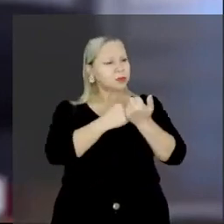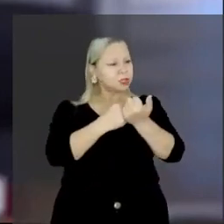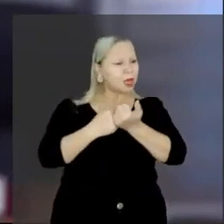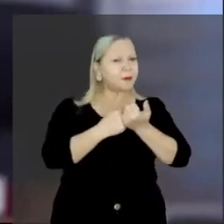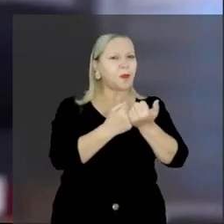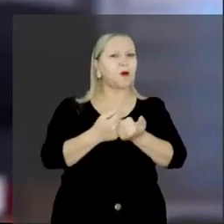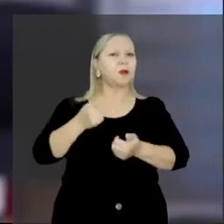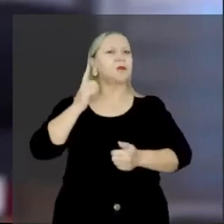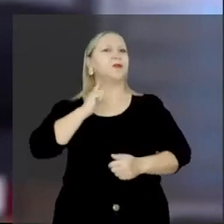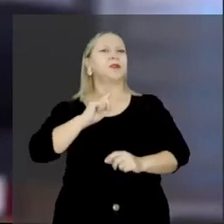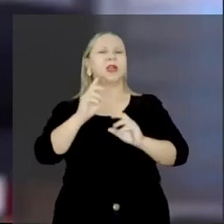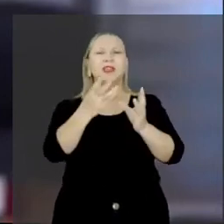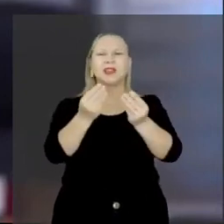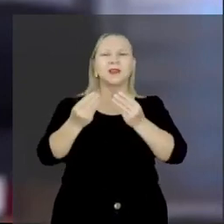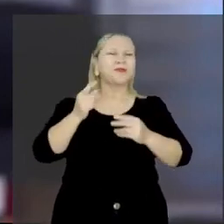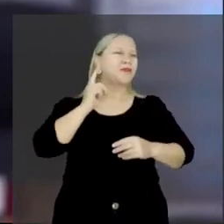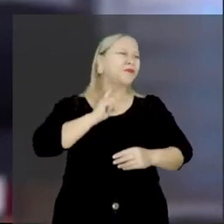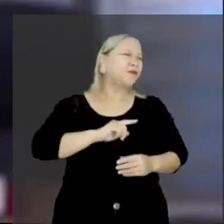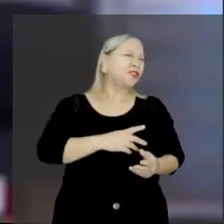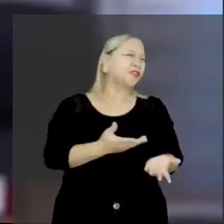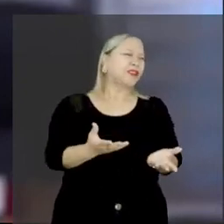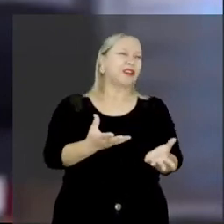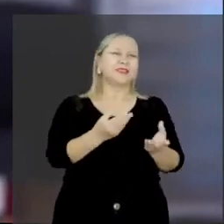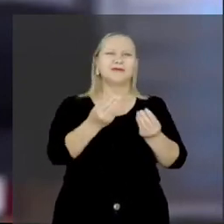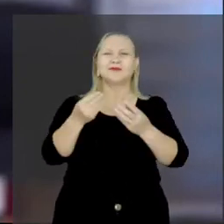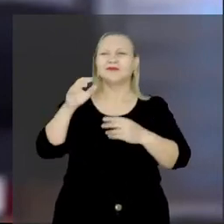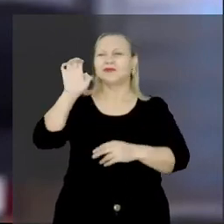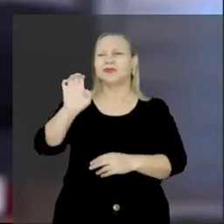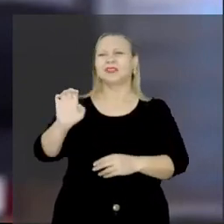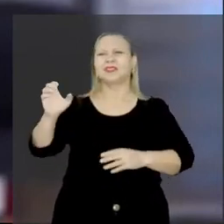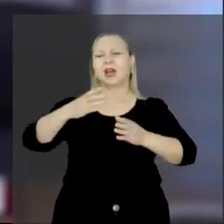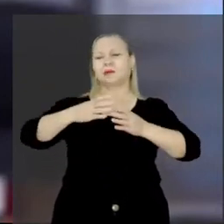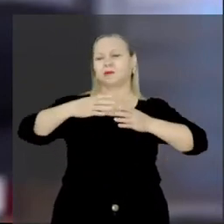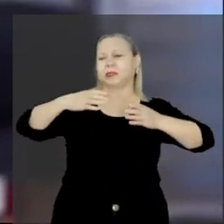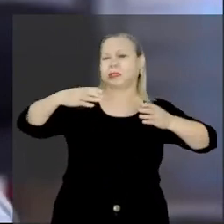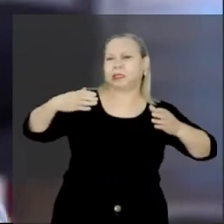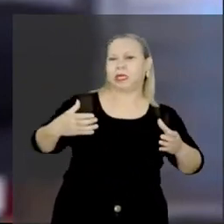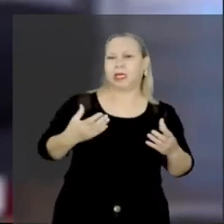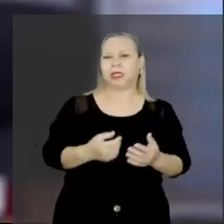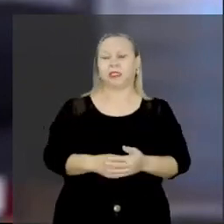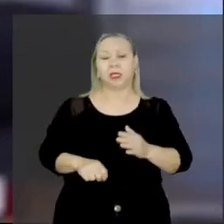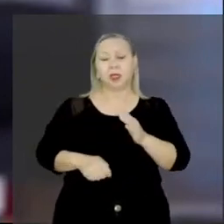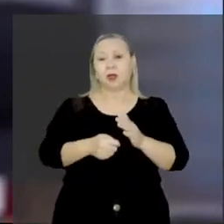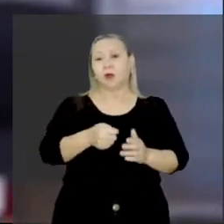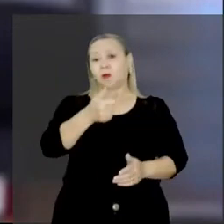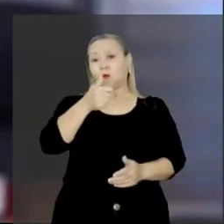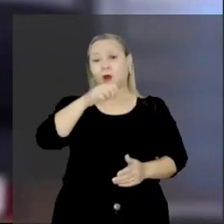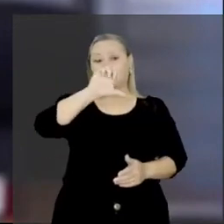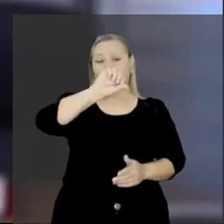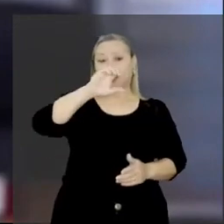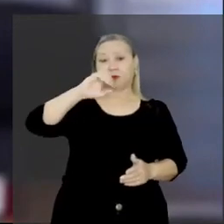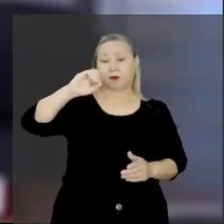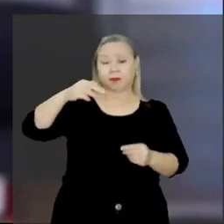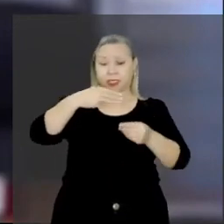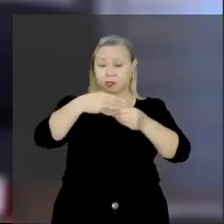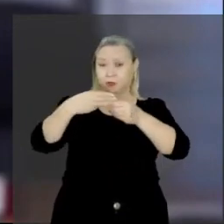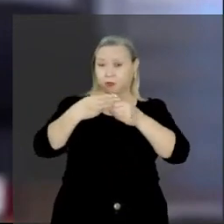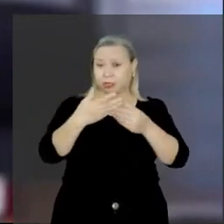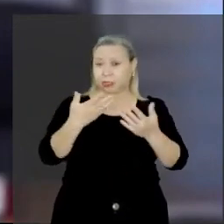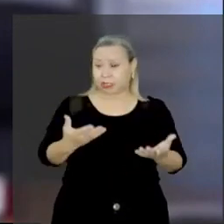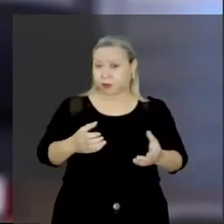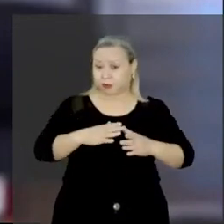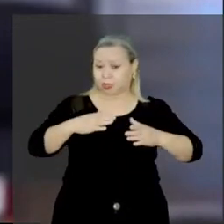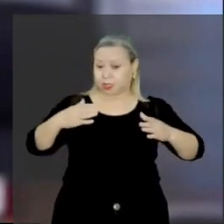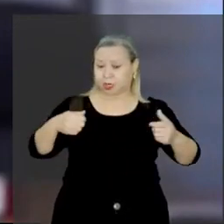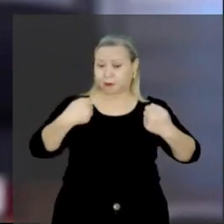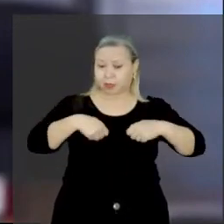um problema de um candidato a presidente, é um problema de uma sociedade. Então, quanto mais gente nós envolvermos nesse processo